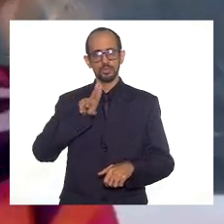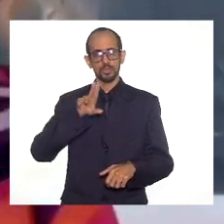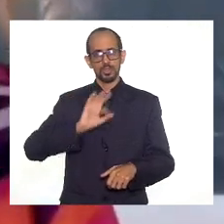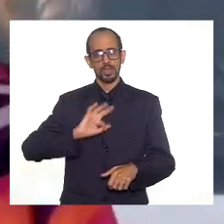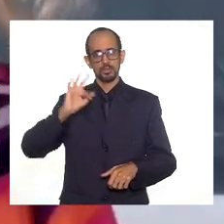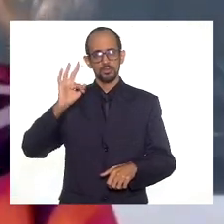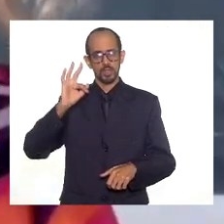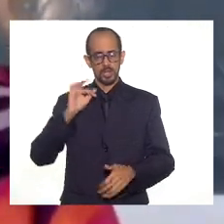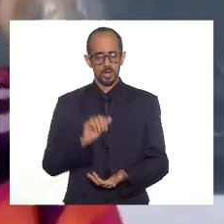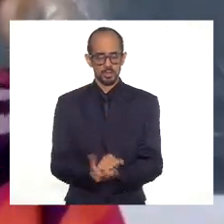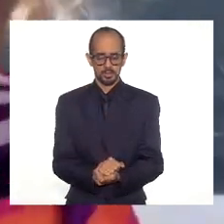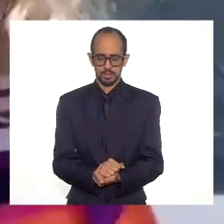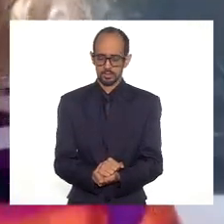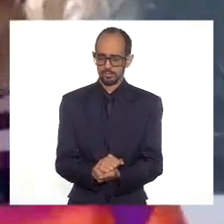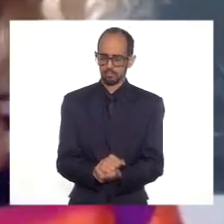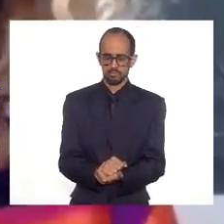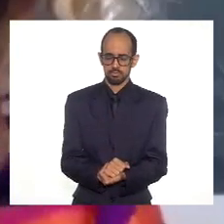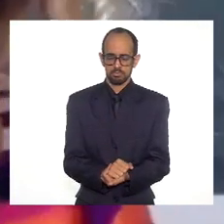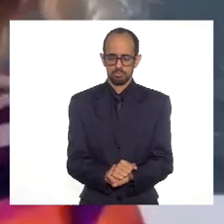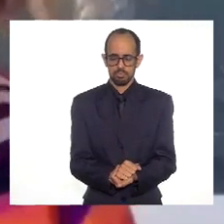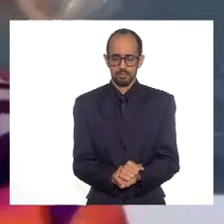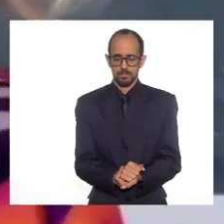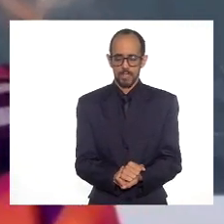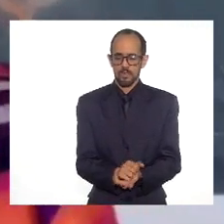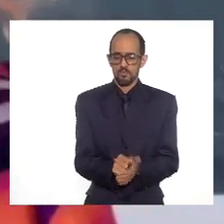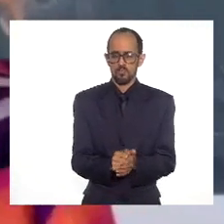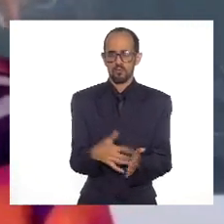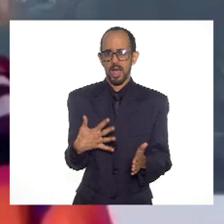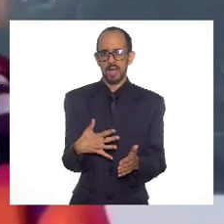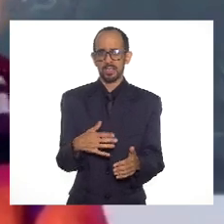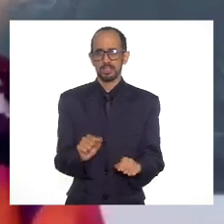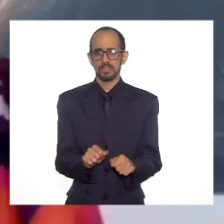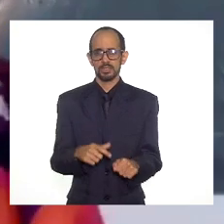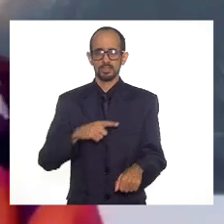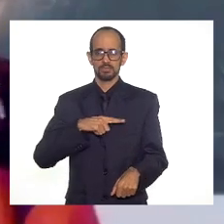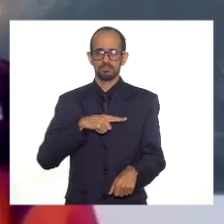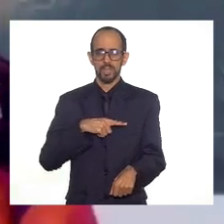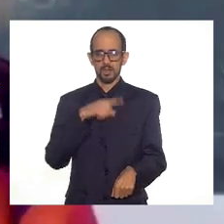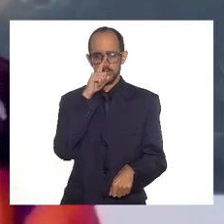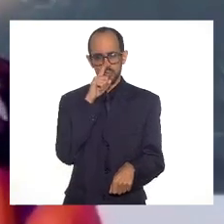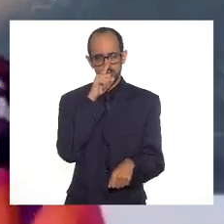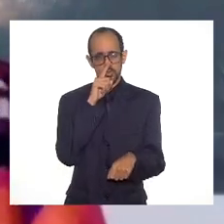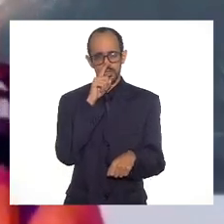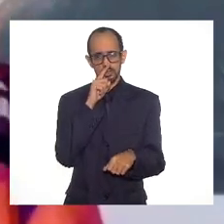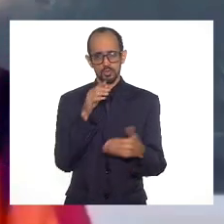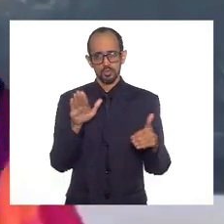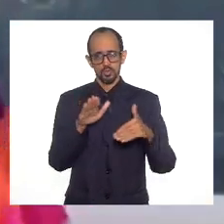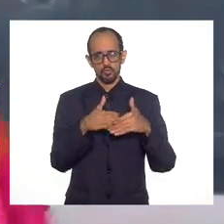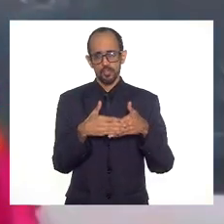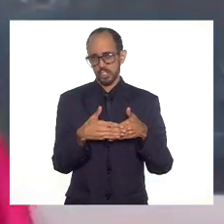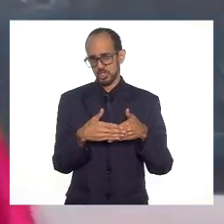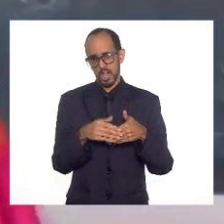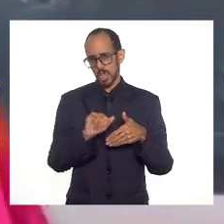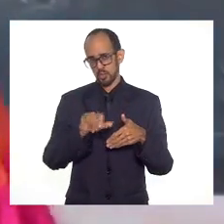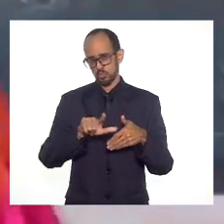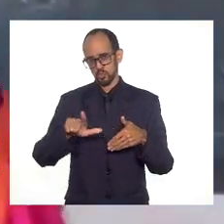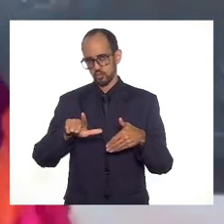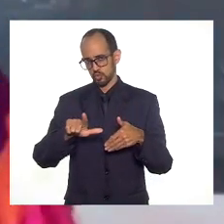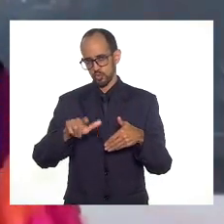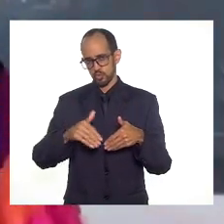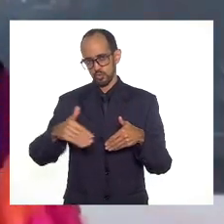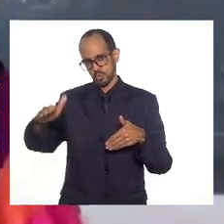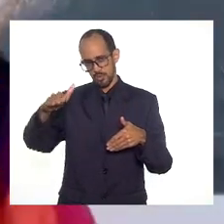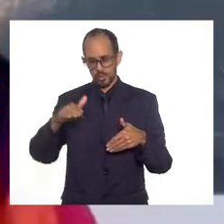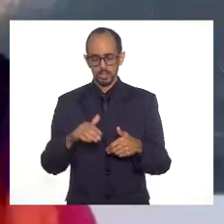federais. Afinal, muitas delas ameaçam não conseguir abrir as portas a partir do segundo semestre. E tudo